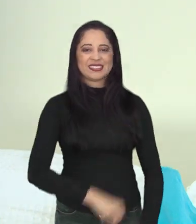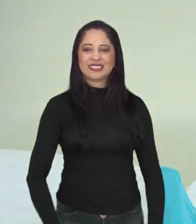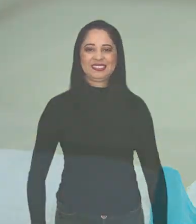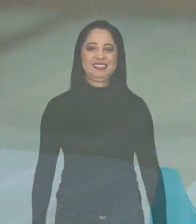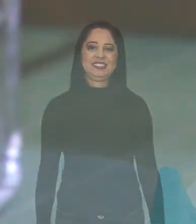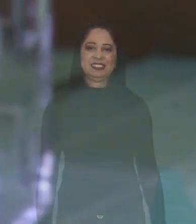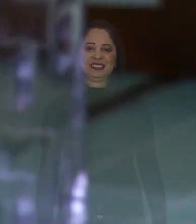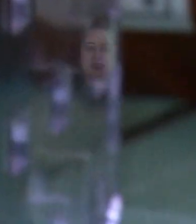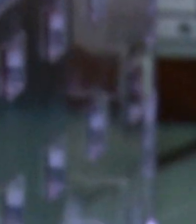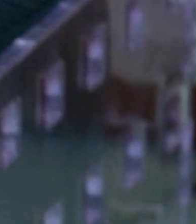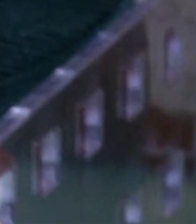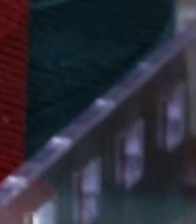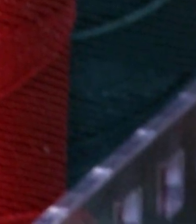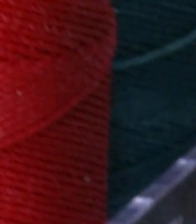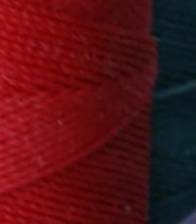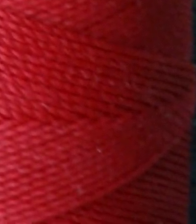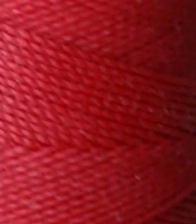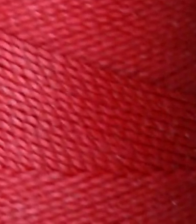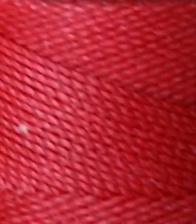já já